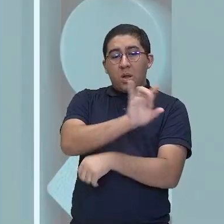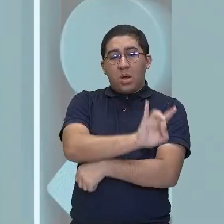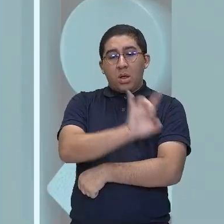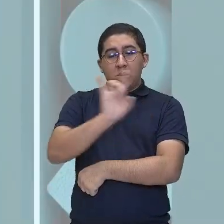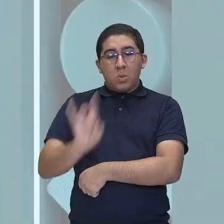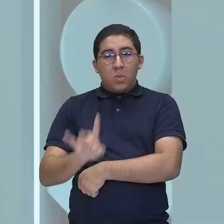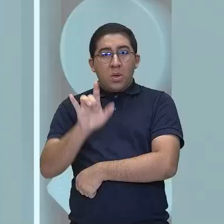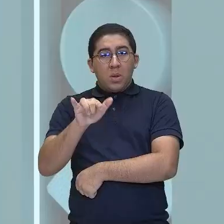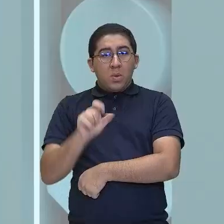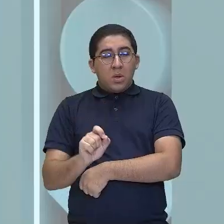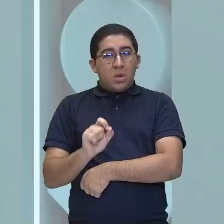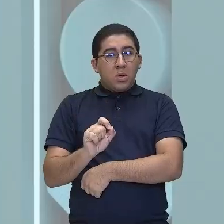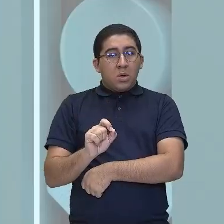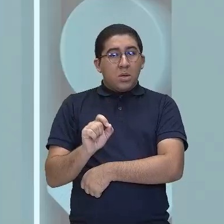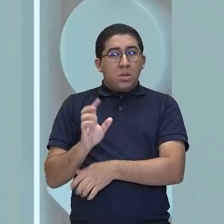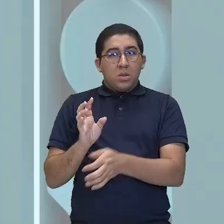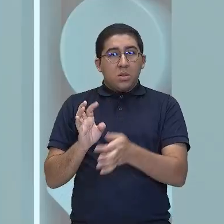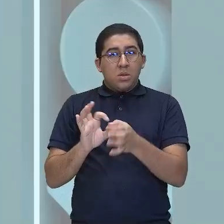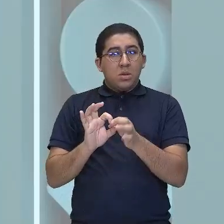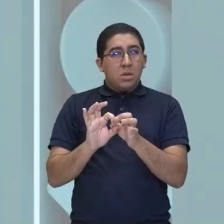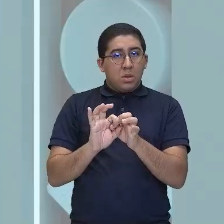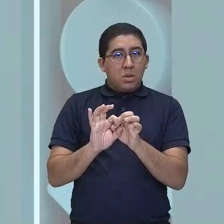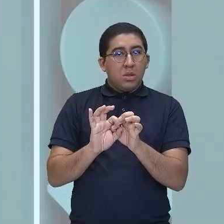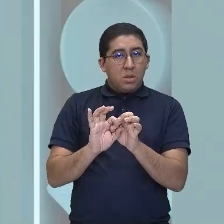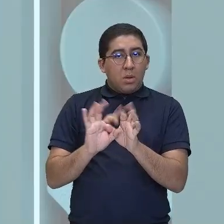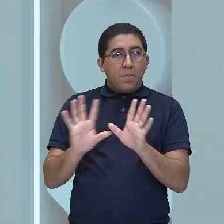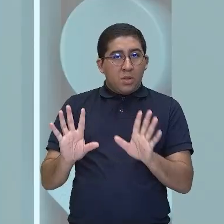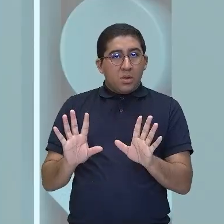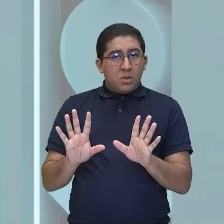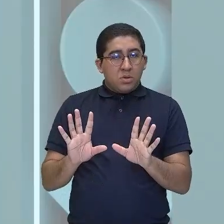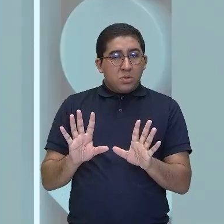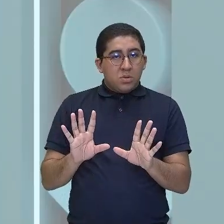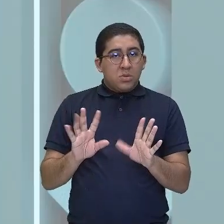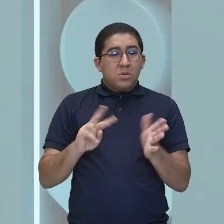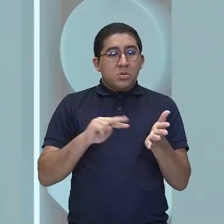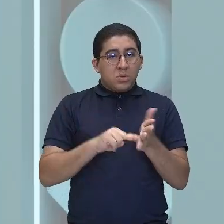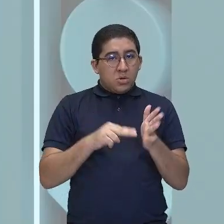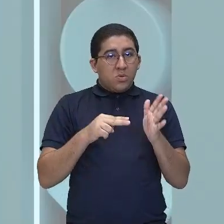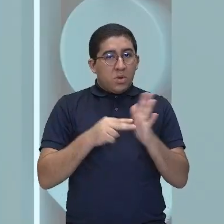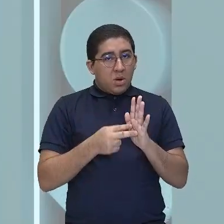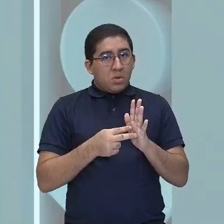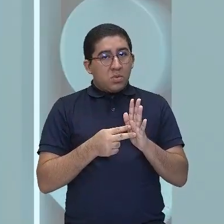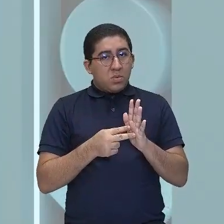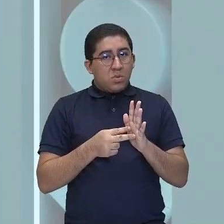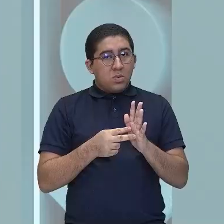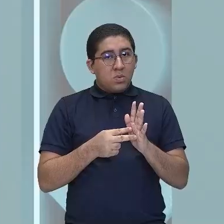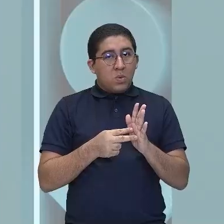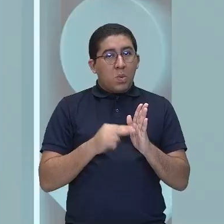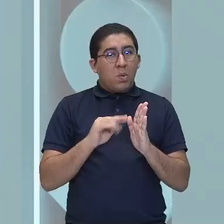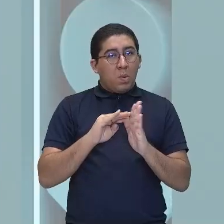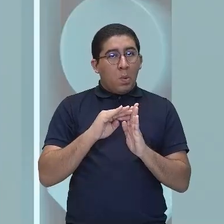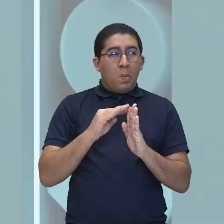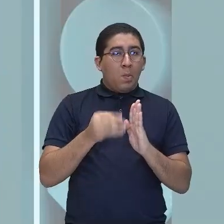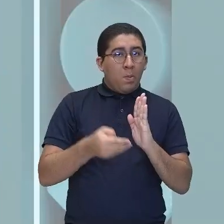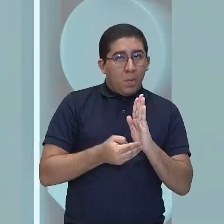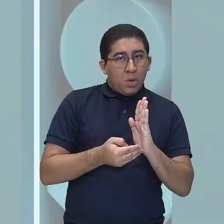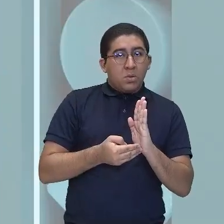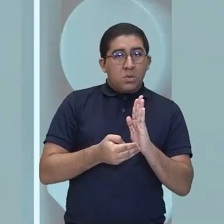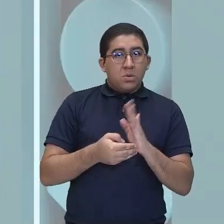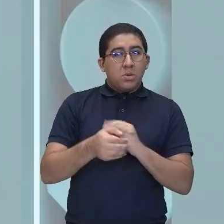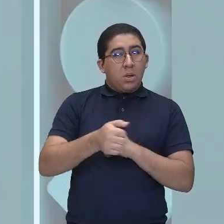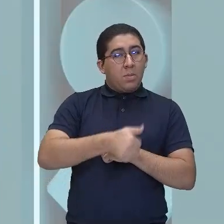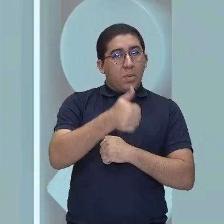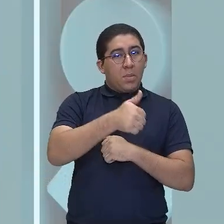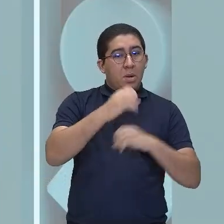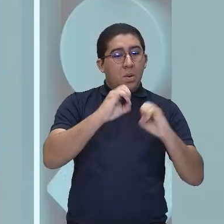são independentes, ou seja, ela tem um sentido completo, no que está colocado na primeira